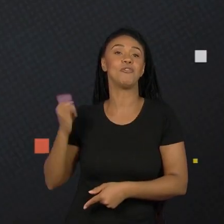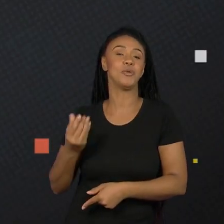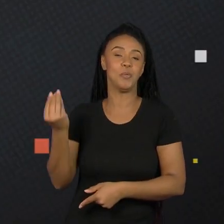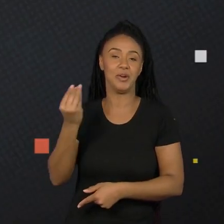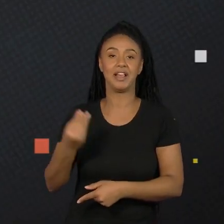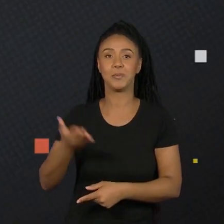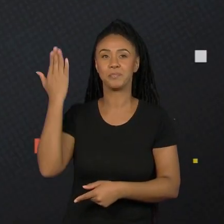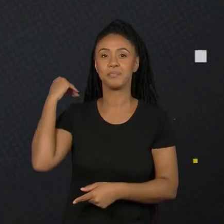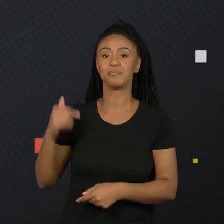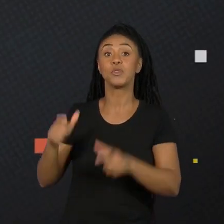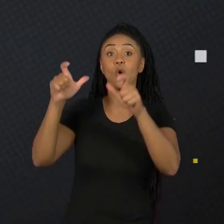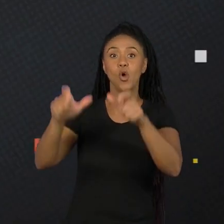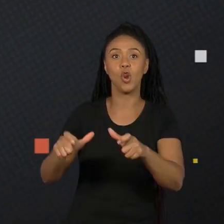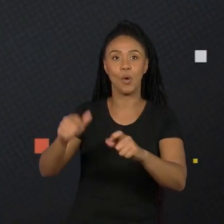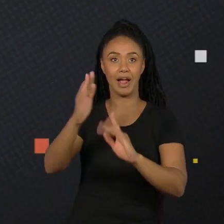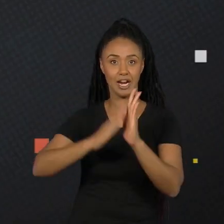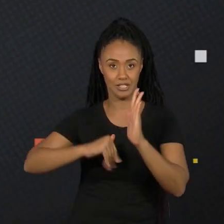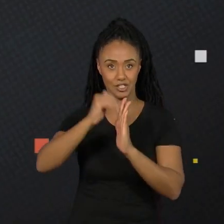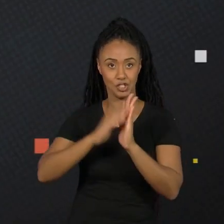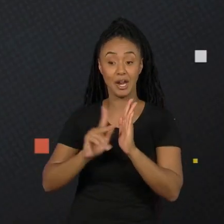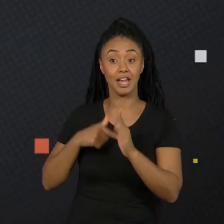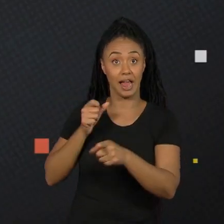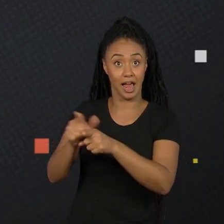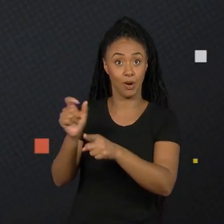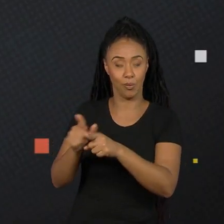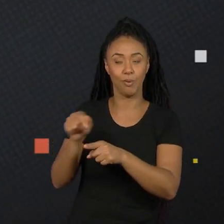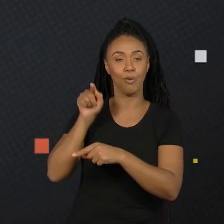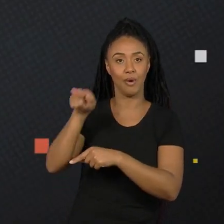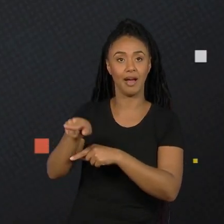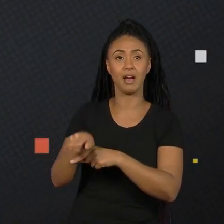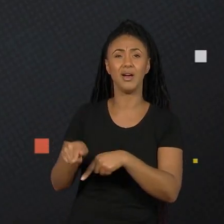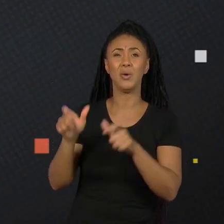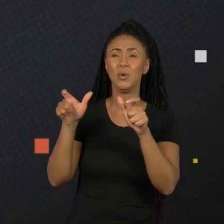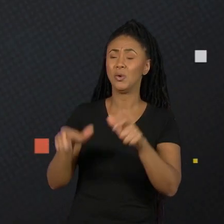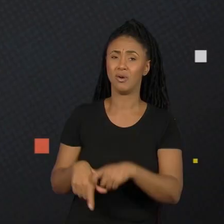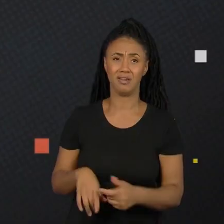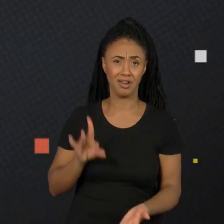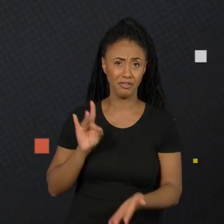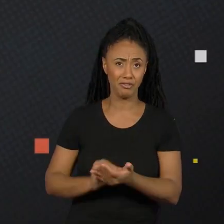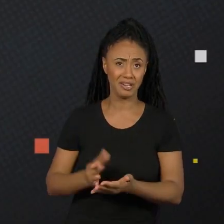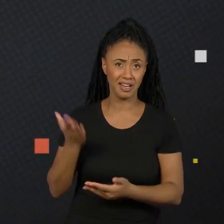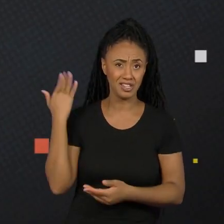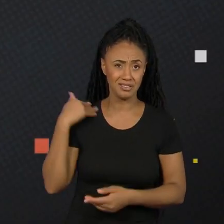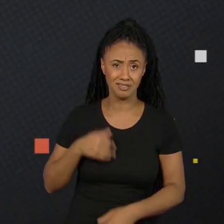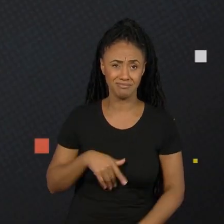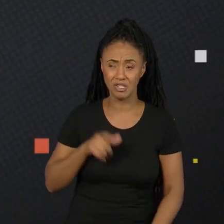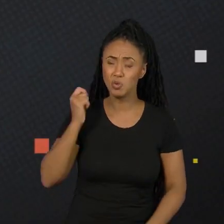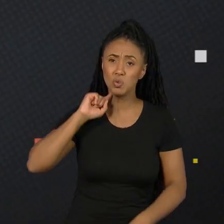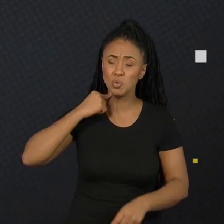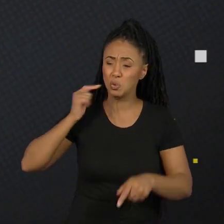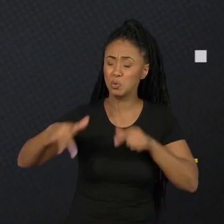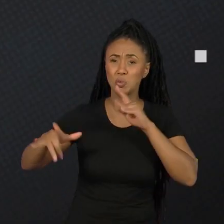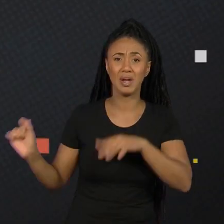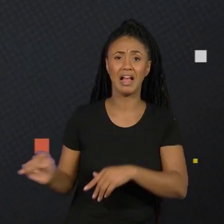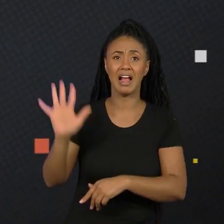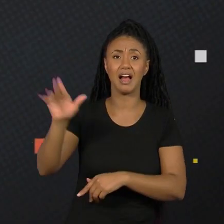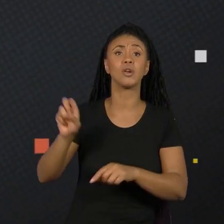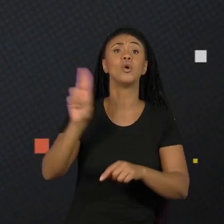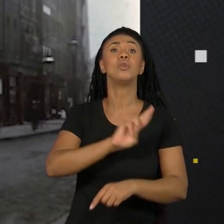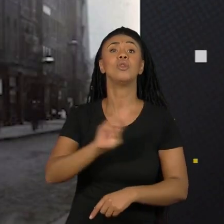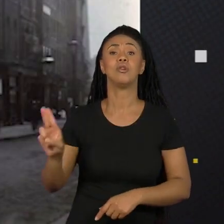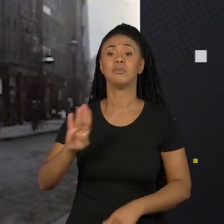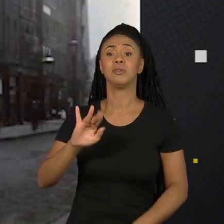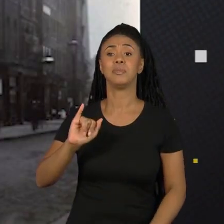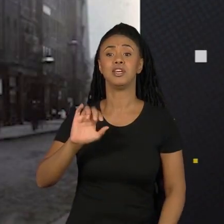um ateliê juntos, e era um galinheiro e custava uma fortuna, e era na Bishop